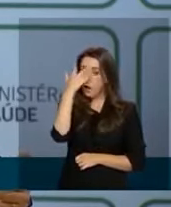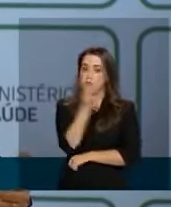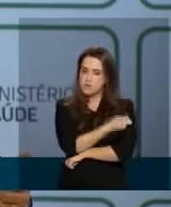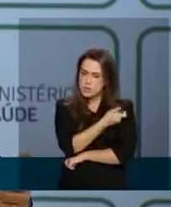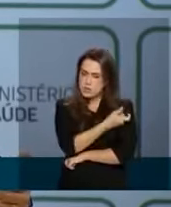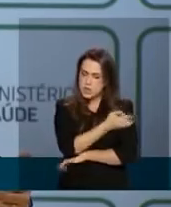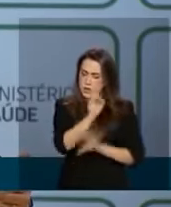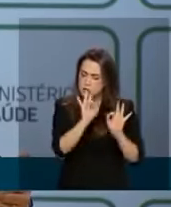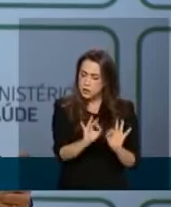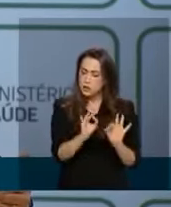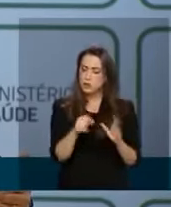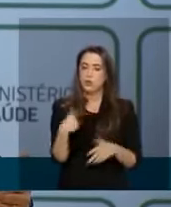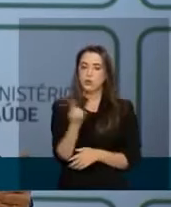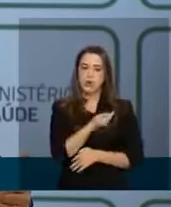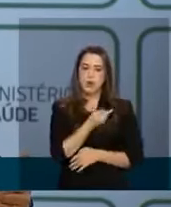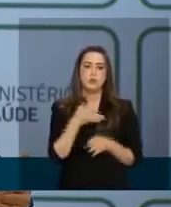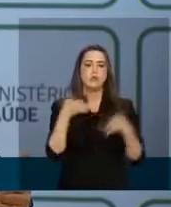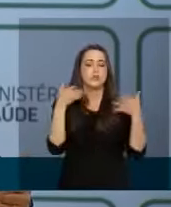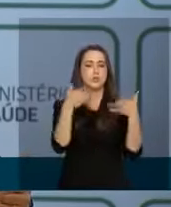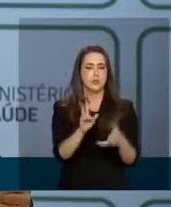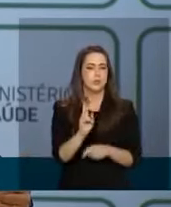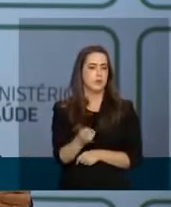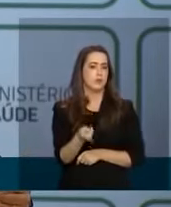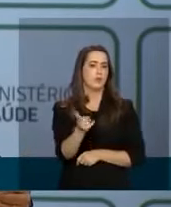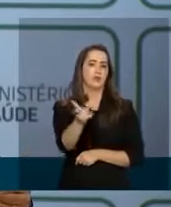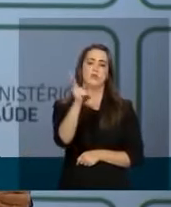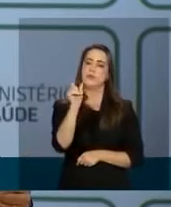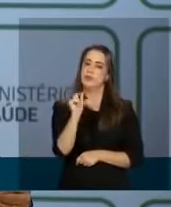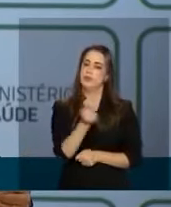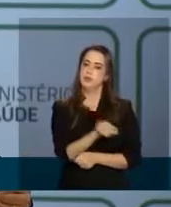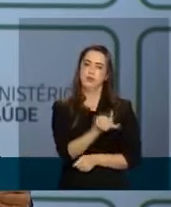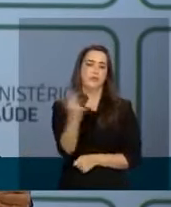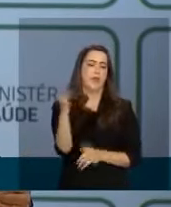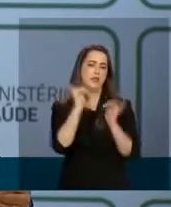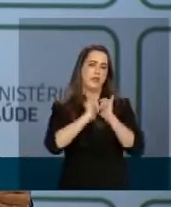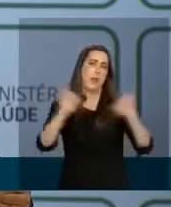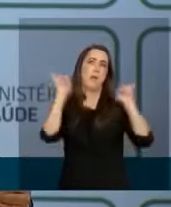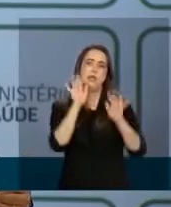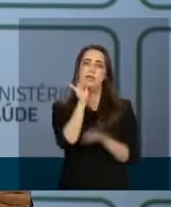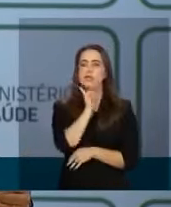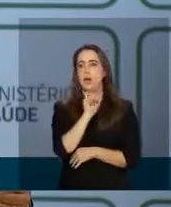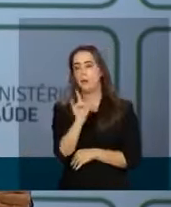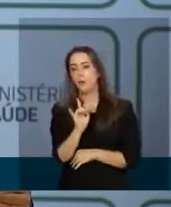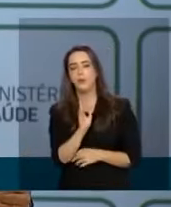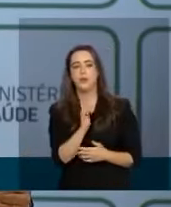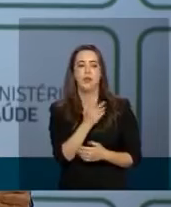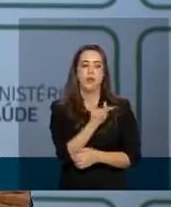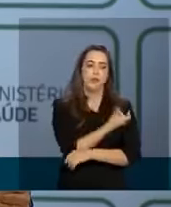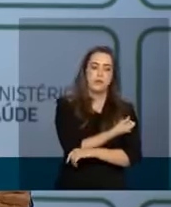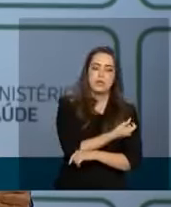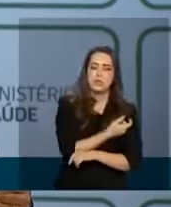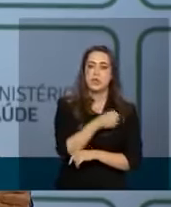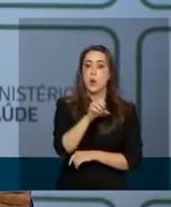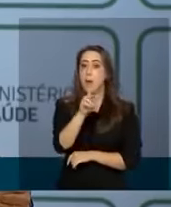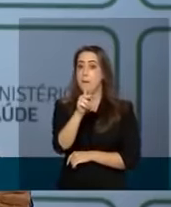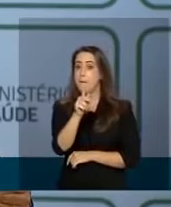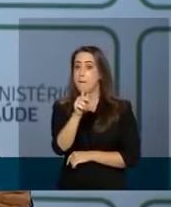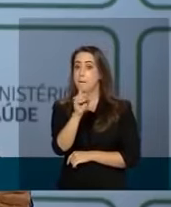vacina, nós participamos ativamente de várias campanhas, como, por exemplo, a campanha de vacinação contra